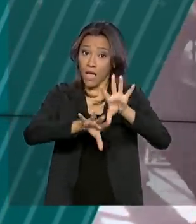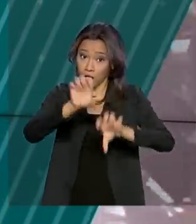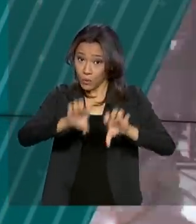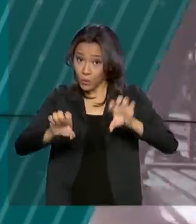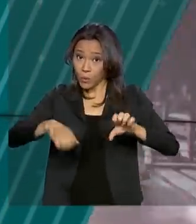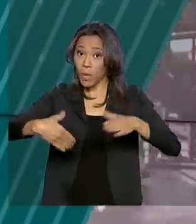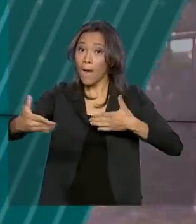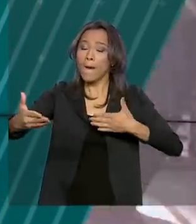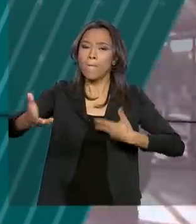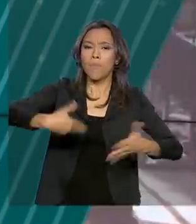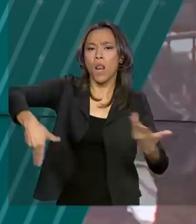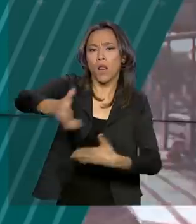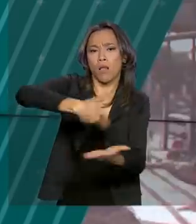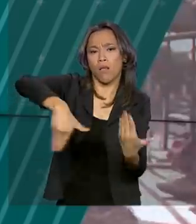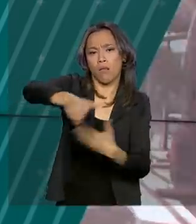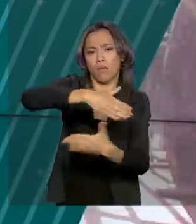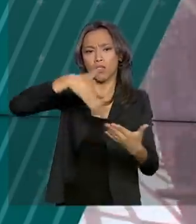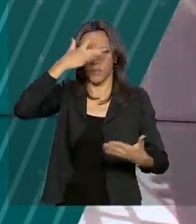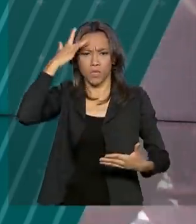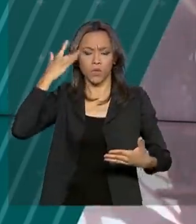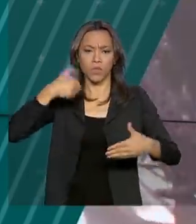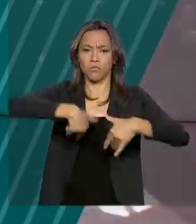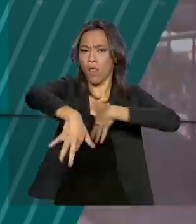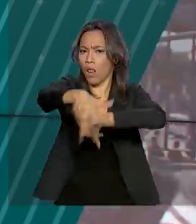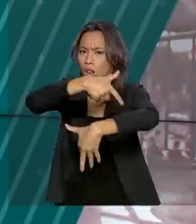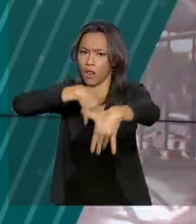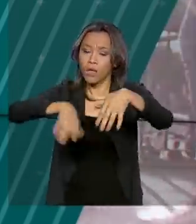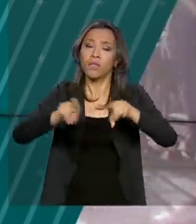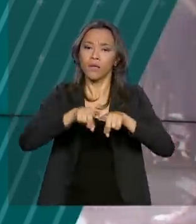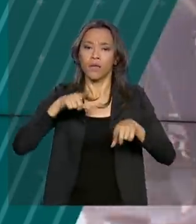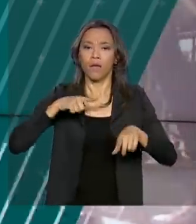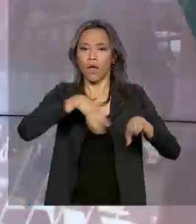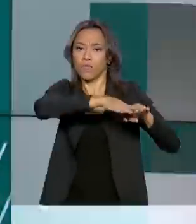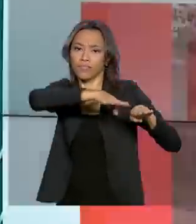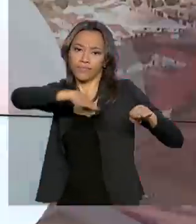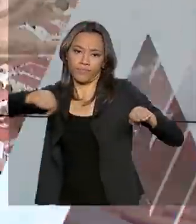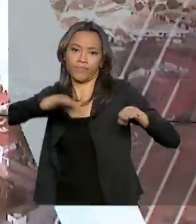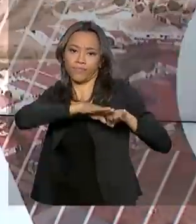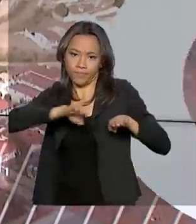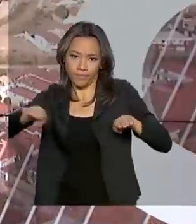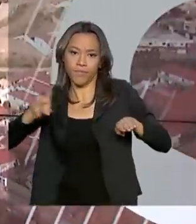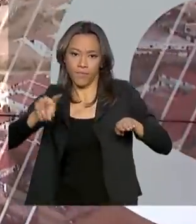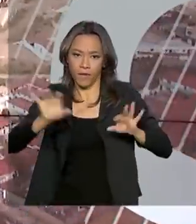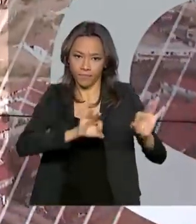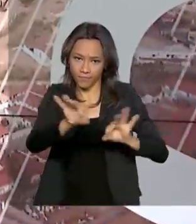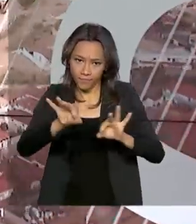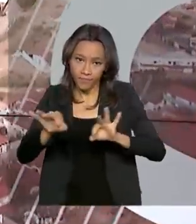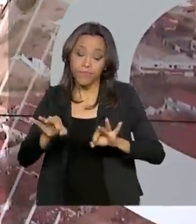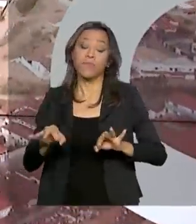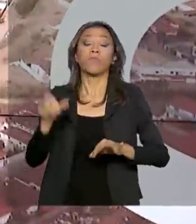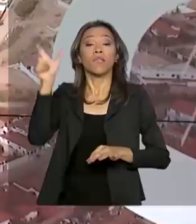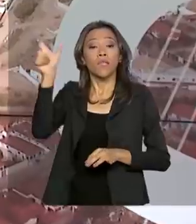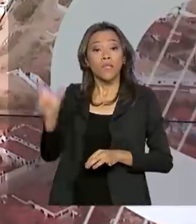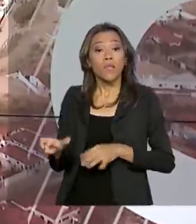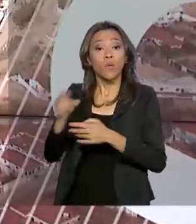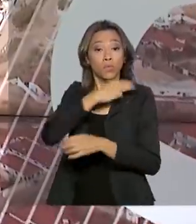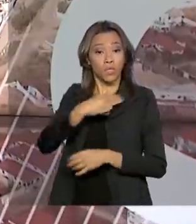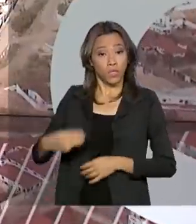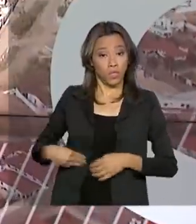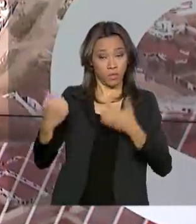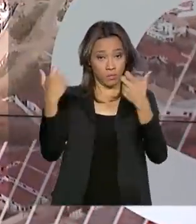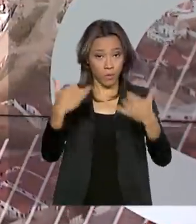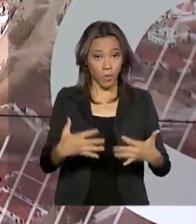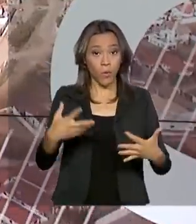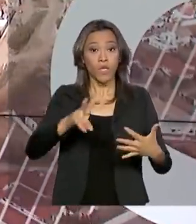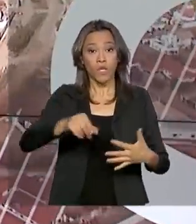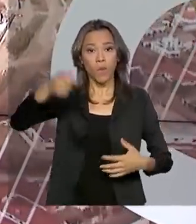movimentação de passageiros e também à área de estacionamento. O ministro Marcelo Álvaro Antônio disse que o leilão vai permitir